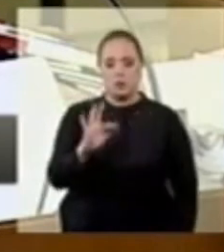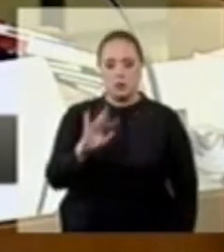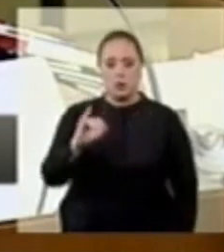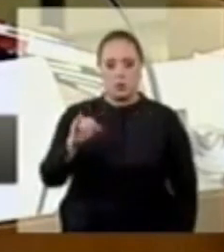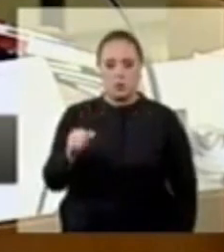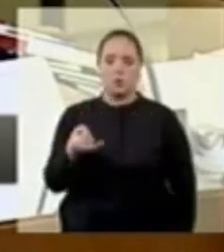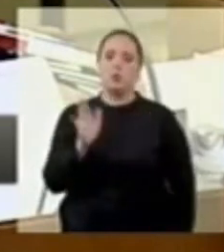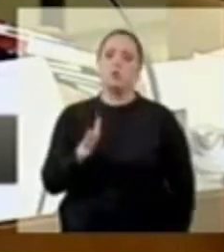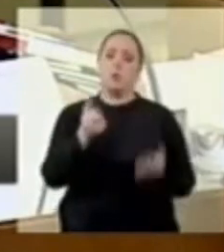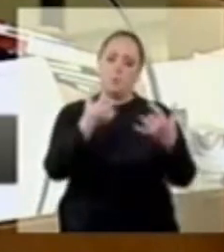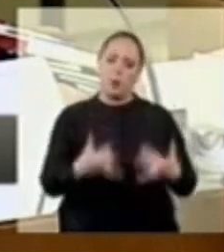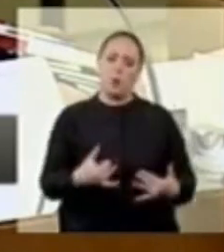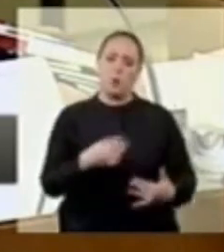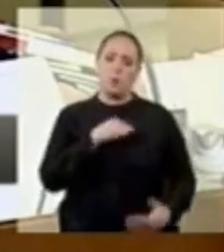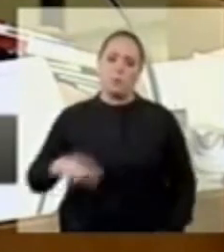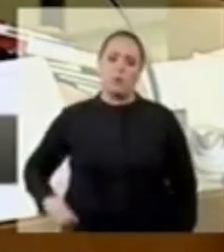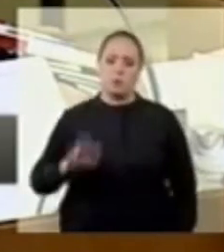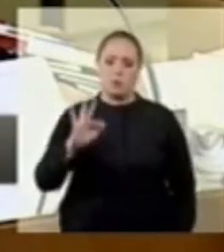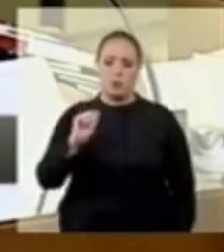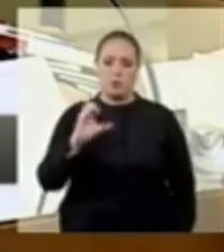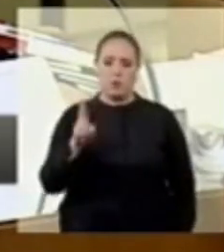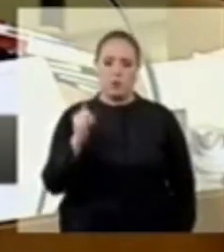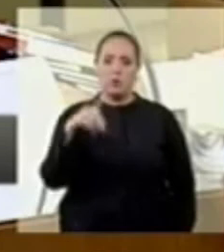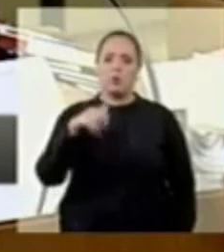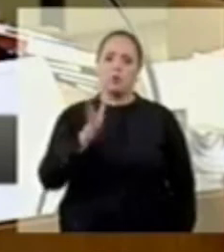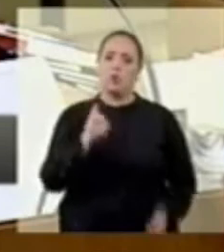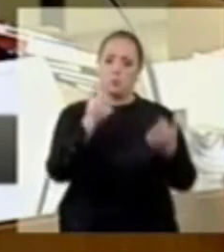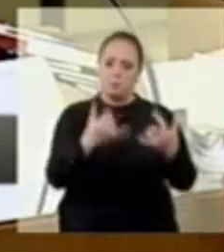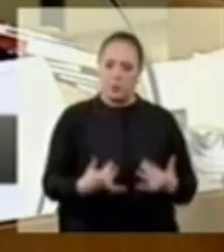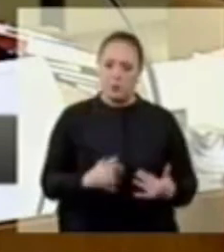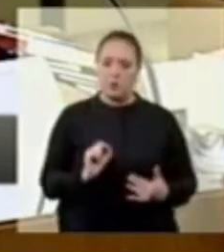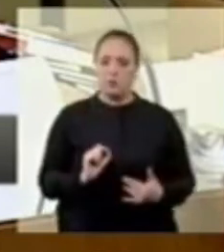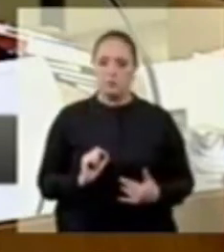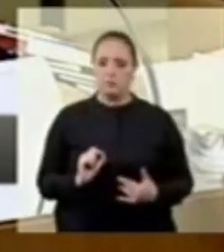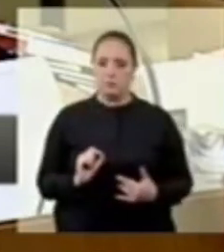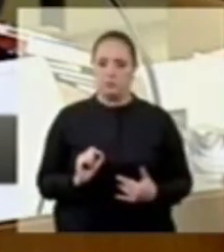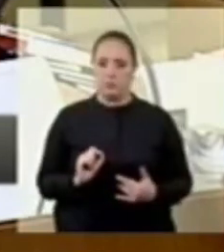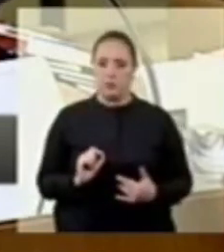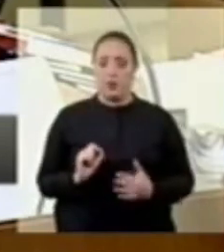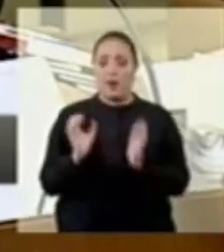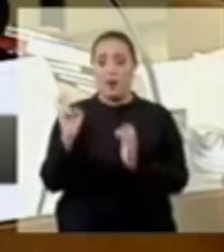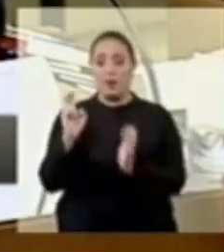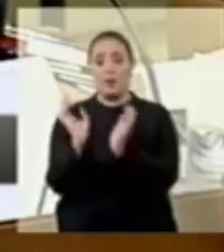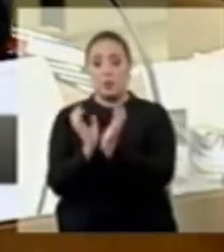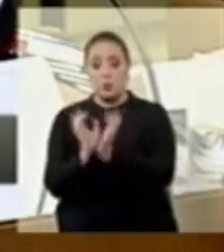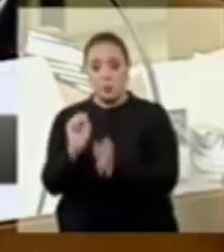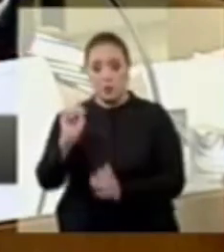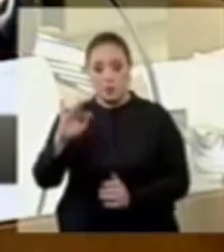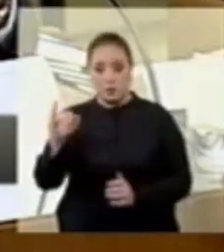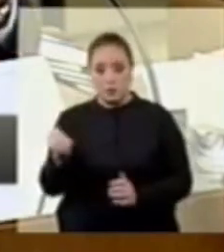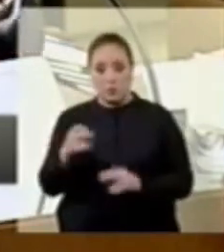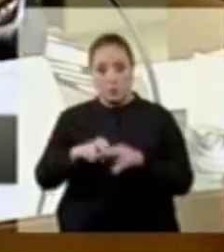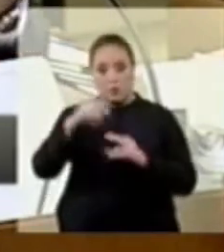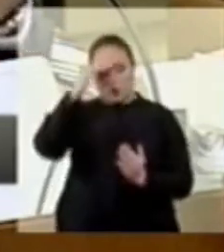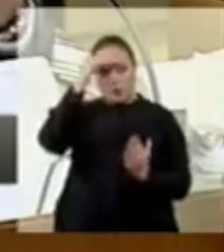como frisou o ministro luiz edson fachin que em cumprimento da decisão em cumprimento da orientação